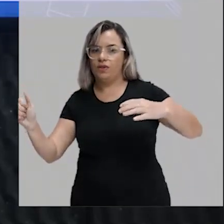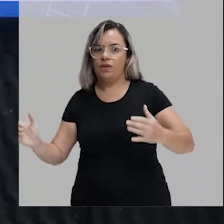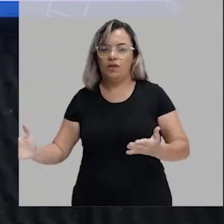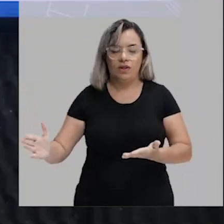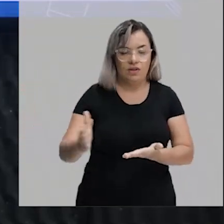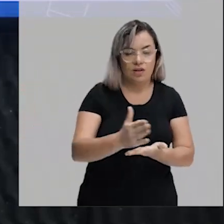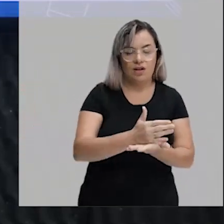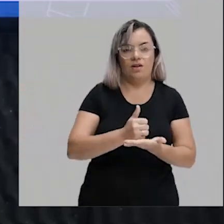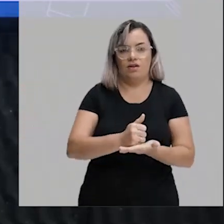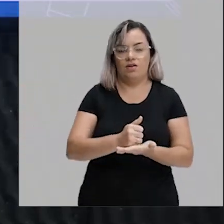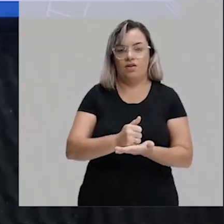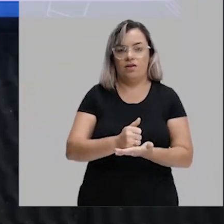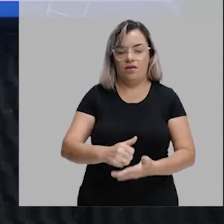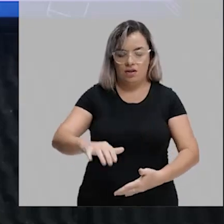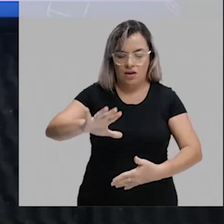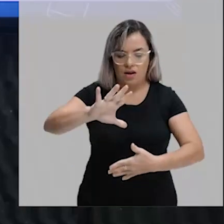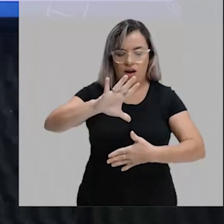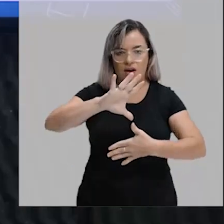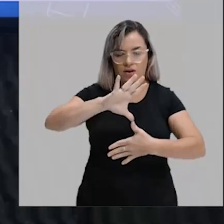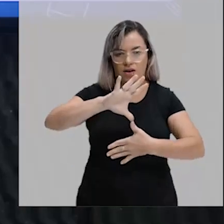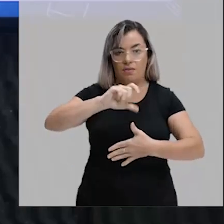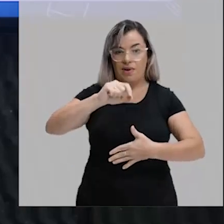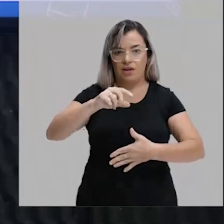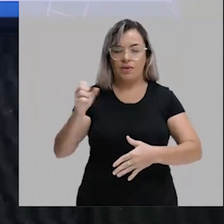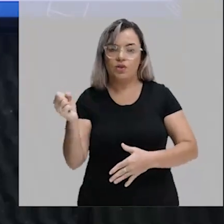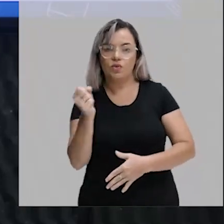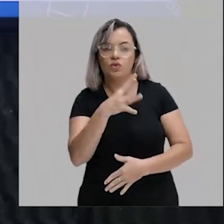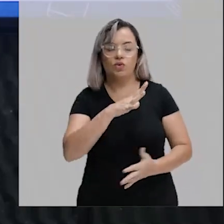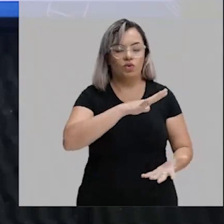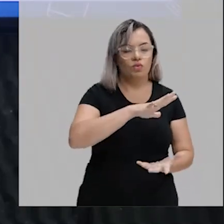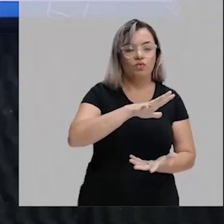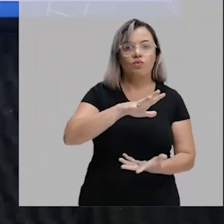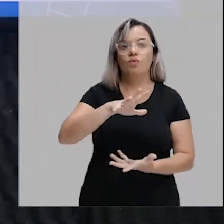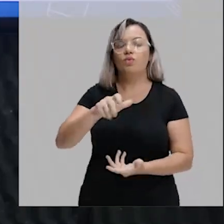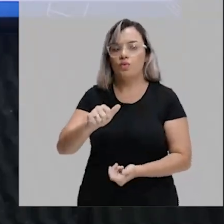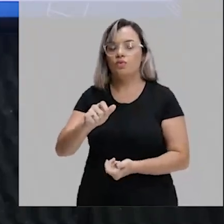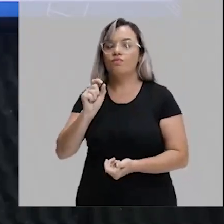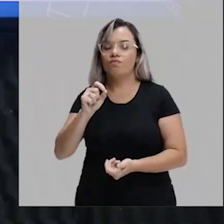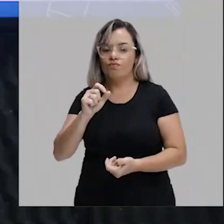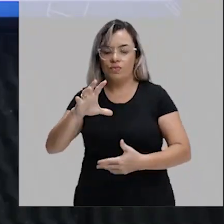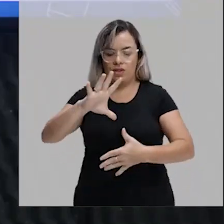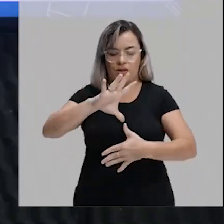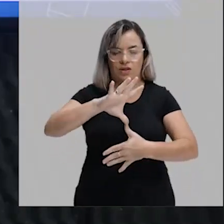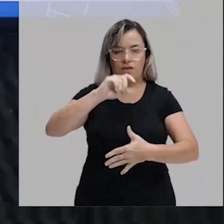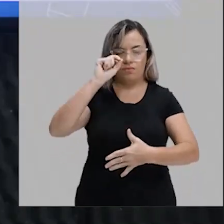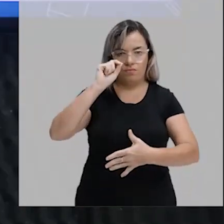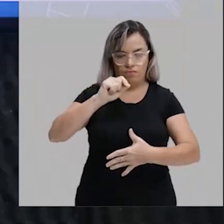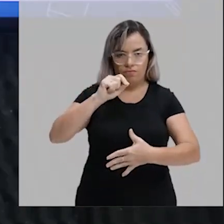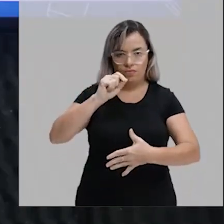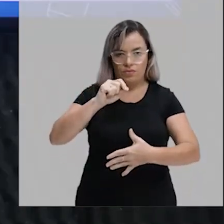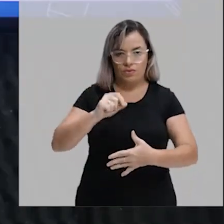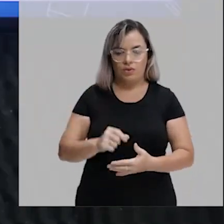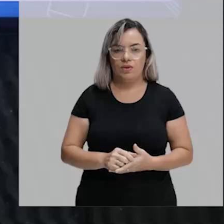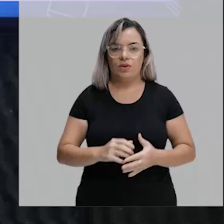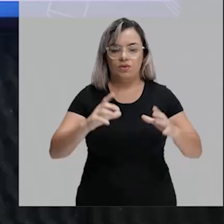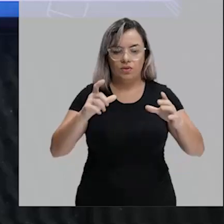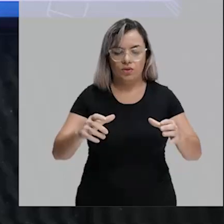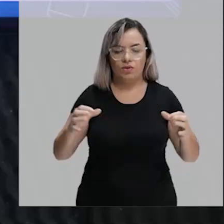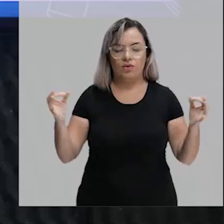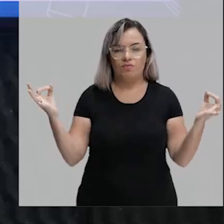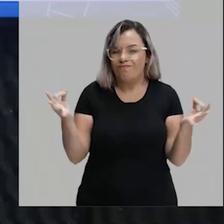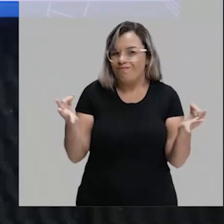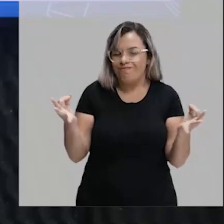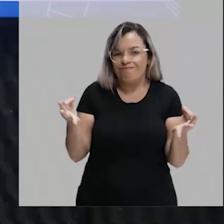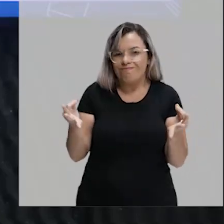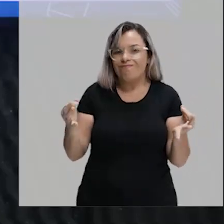da América, ele passa a ser o novo mundo, passa a ser América. Na verdade, estar nesse paraíso significaria